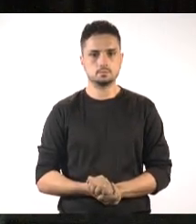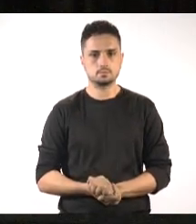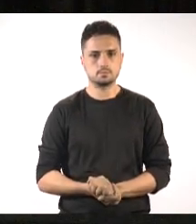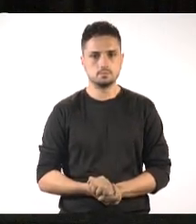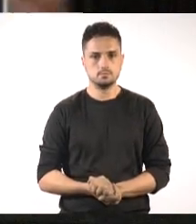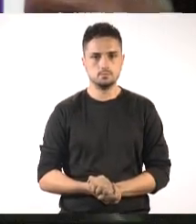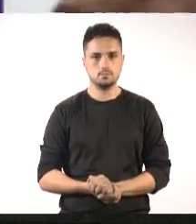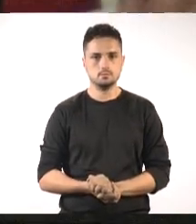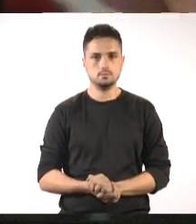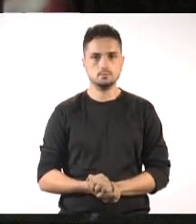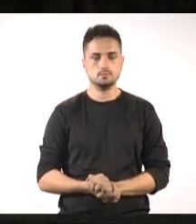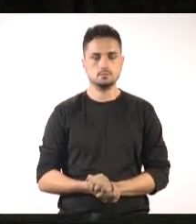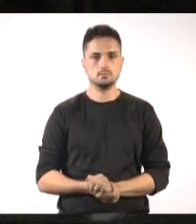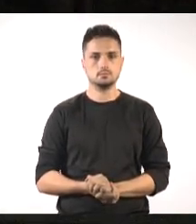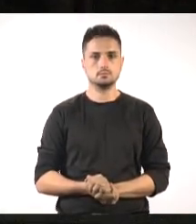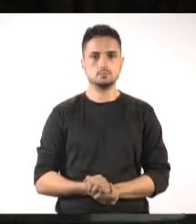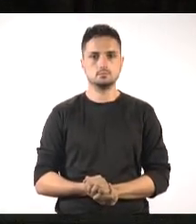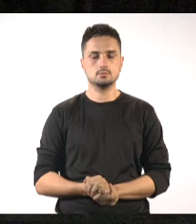Agora,